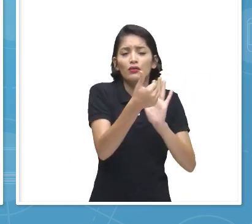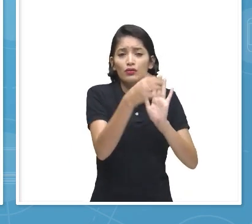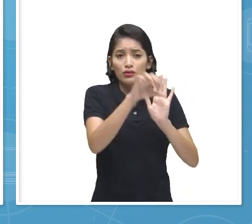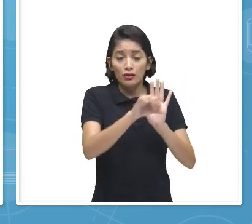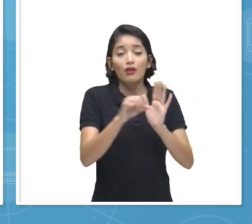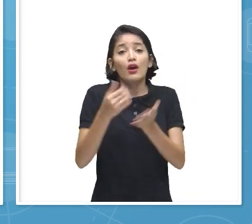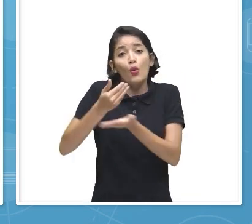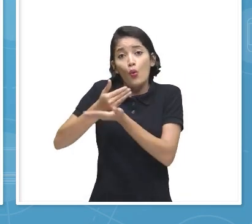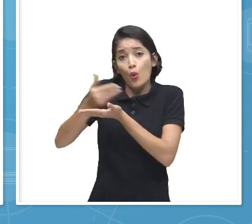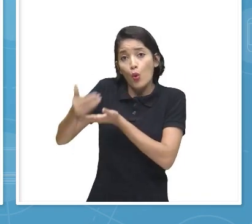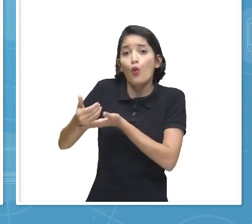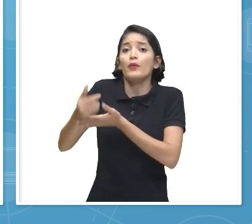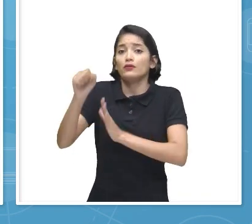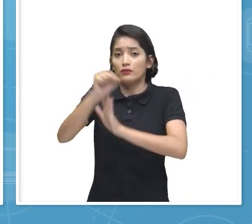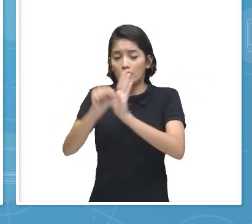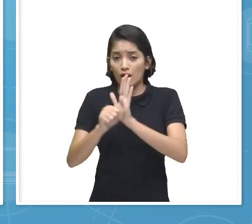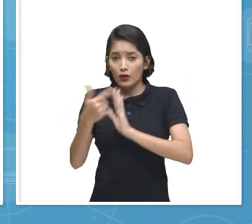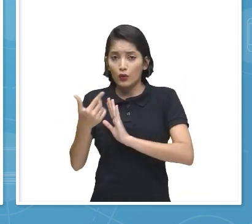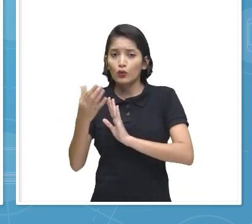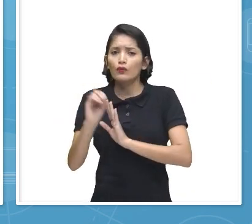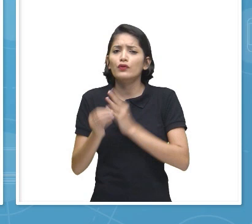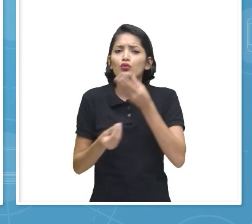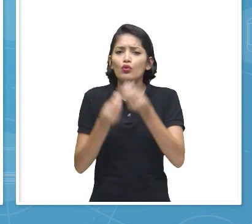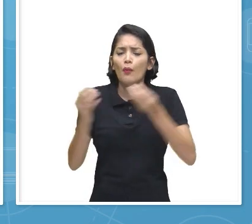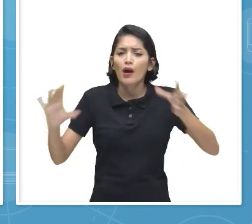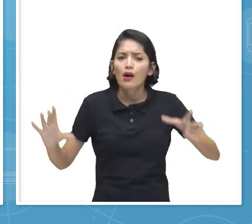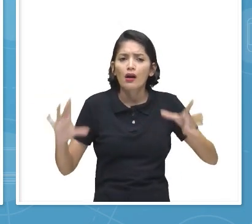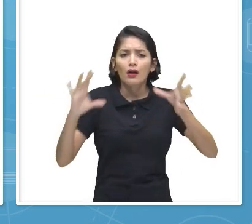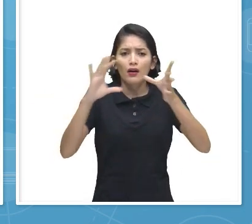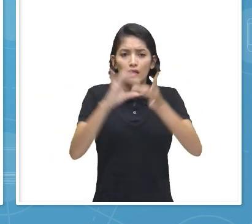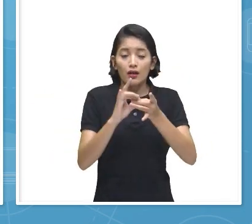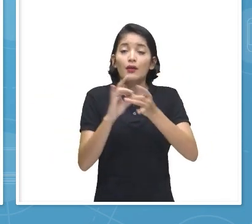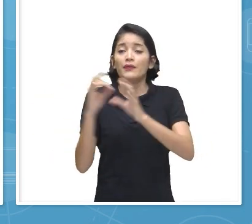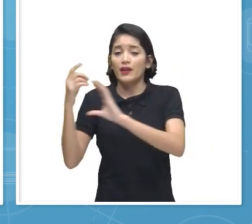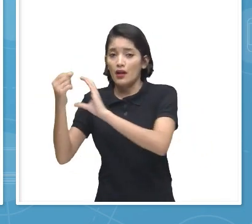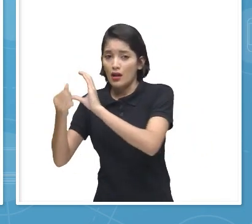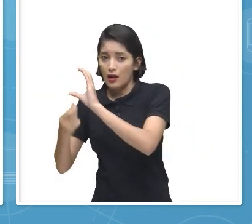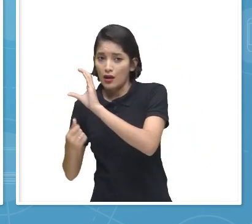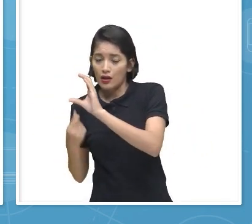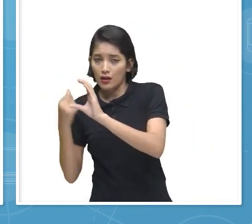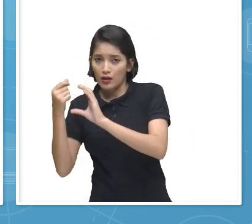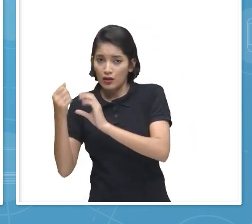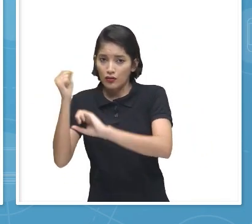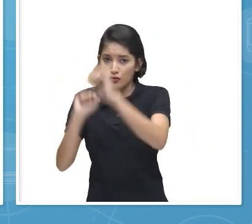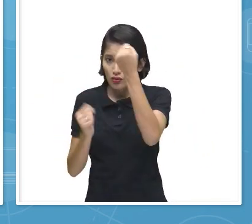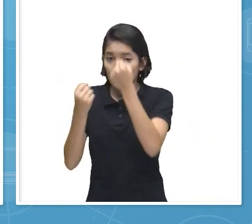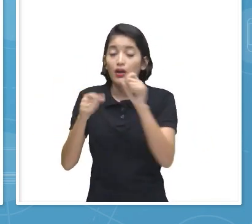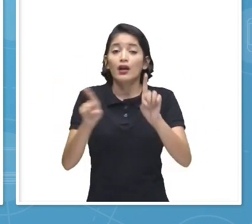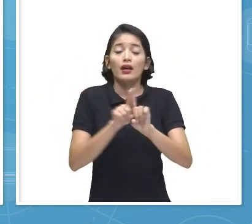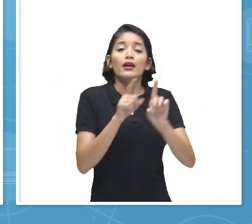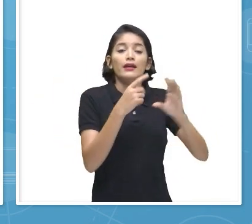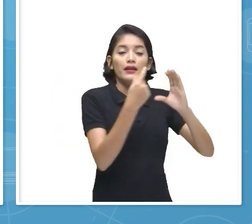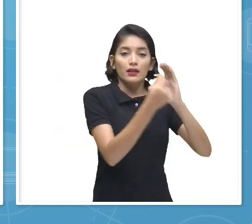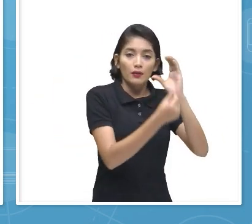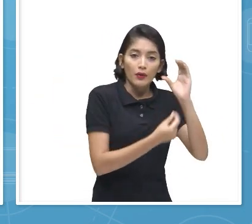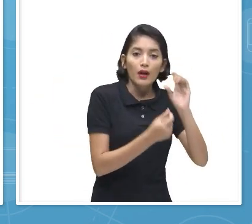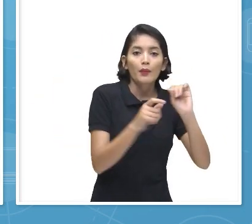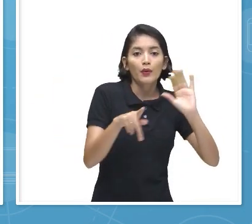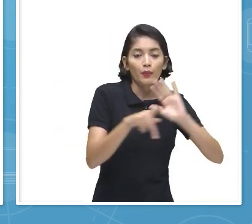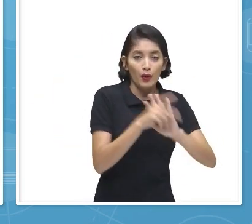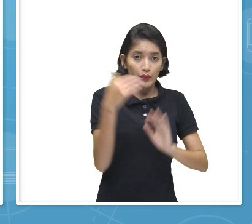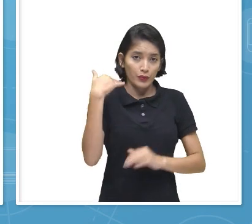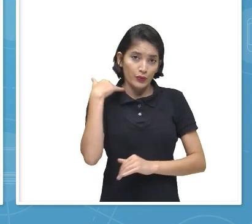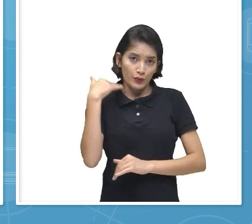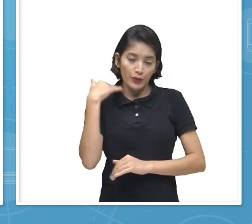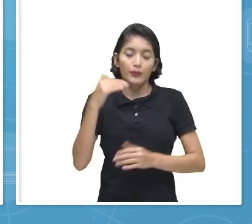início do século XX, através da fusão entre o capitalismo, o capital industrial e o capital bancário. Isso vocês